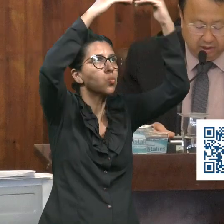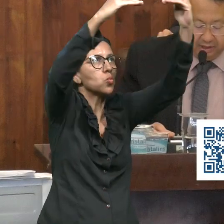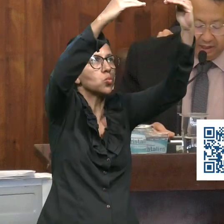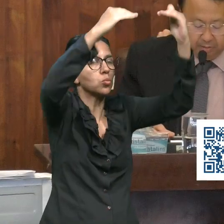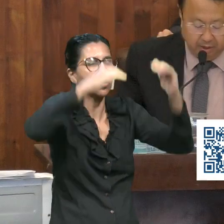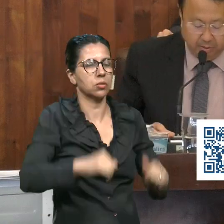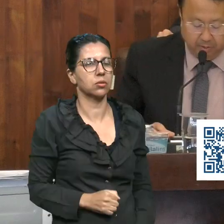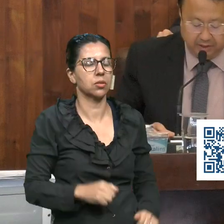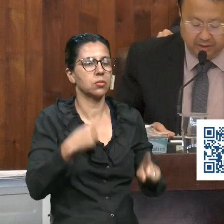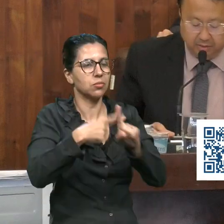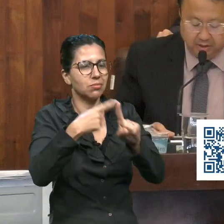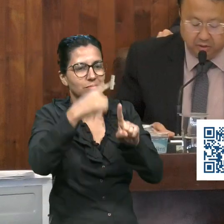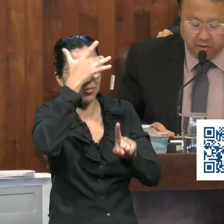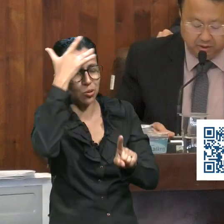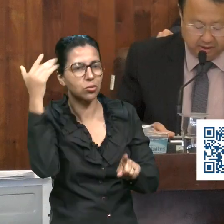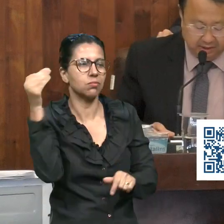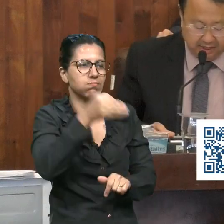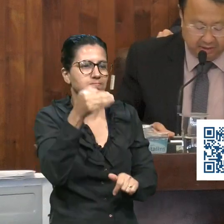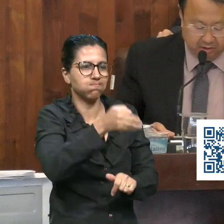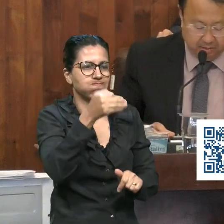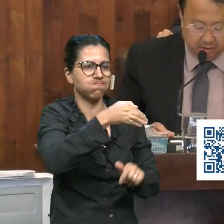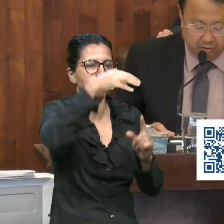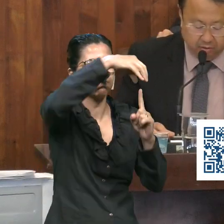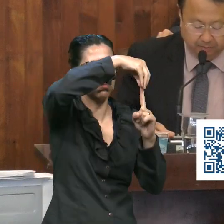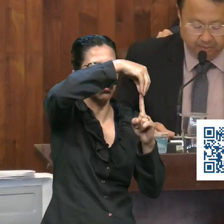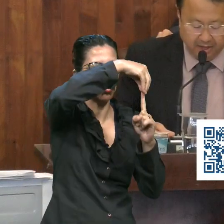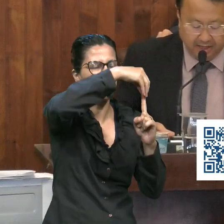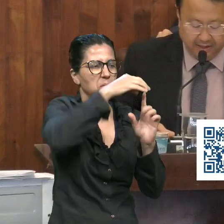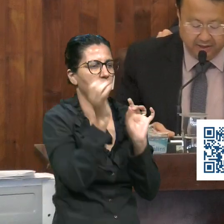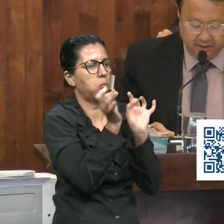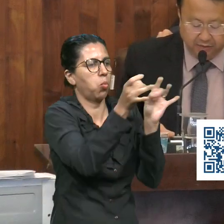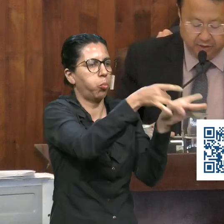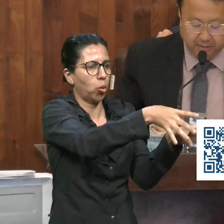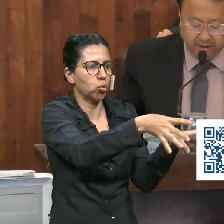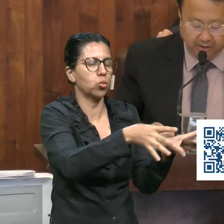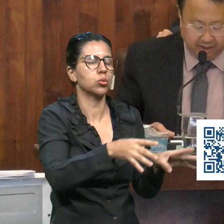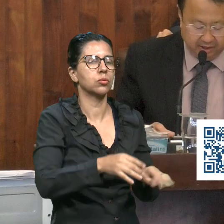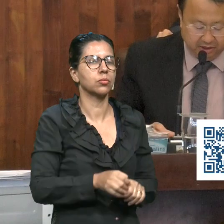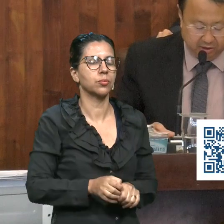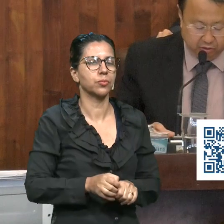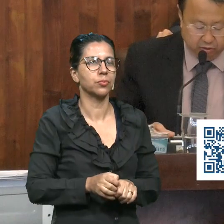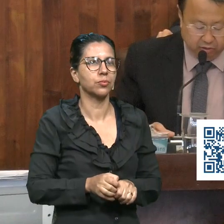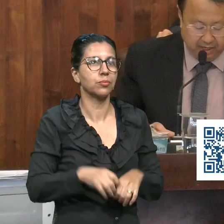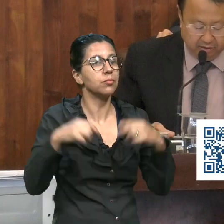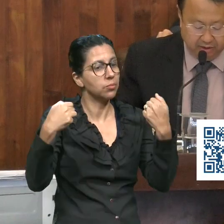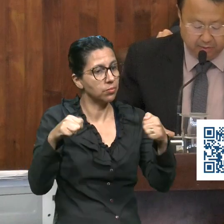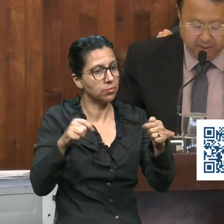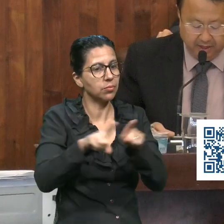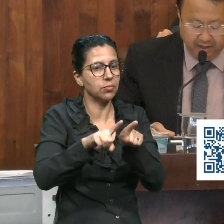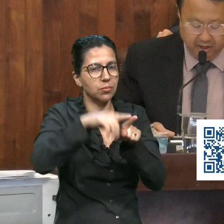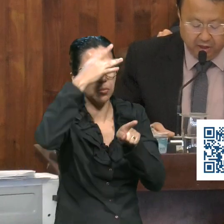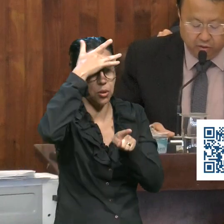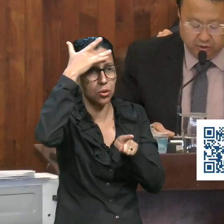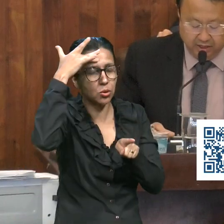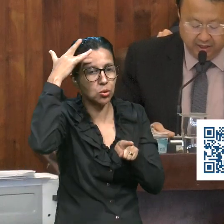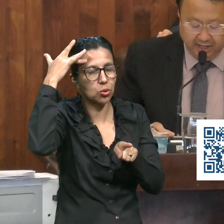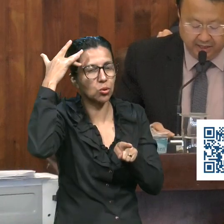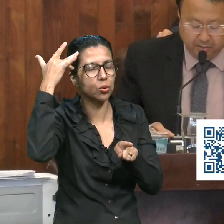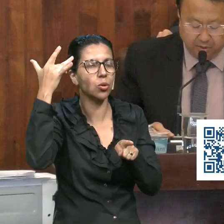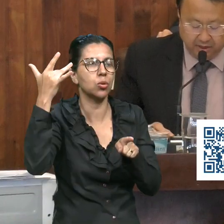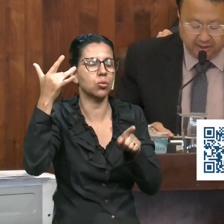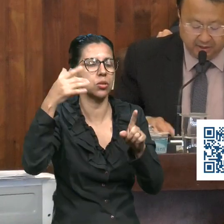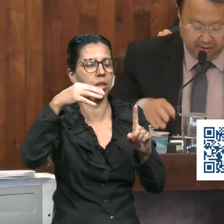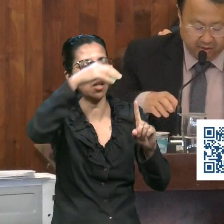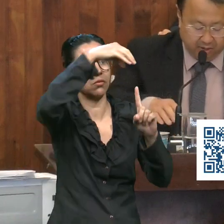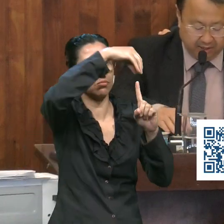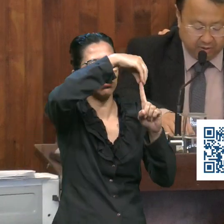muito utilizado pela população, mas encontra-se em estado de abandono. Além disso, é fundamental garantir que os usuários esperem com dignidade